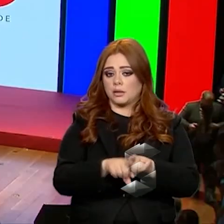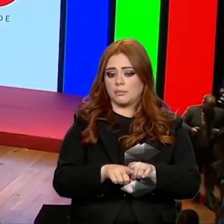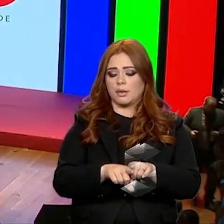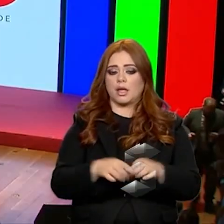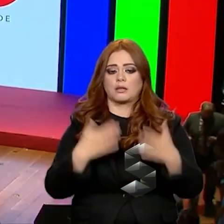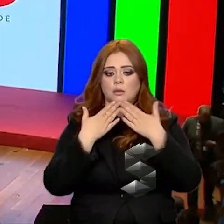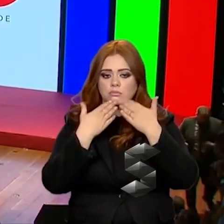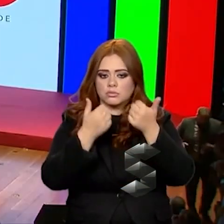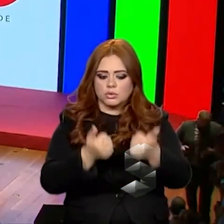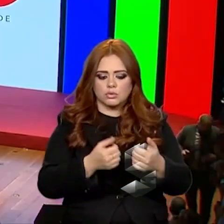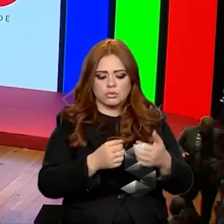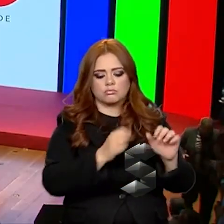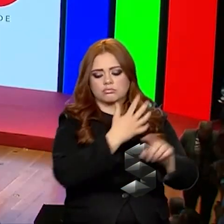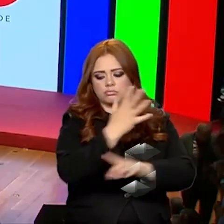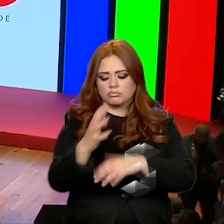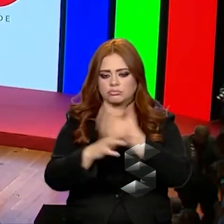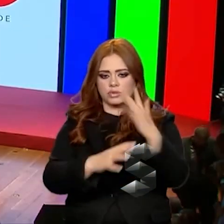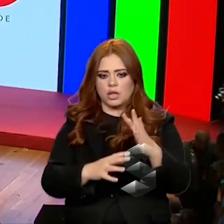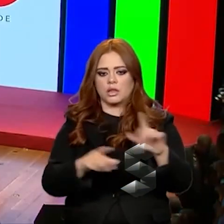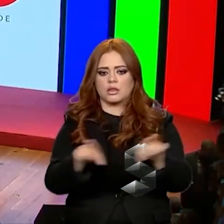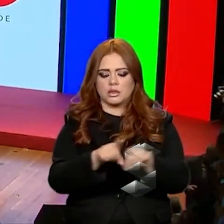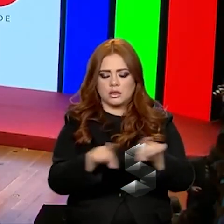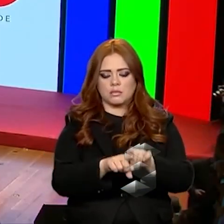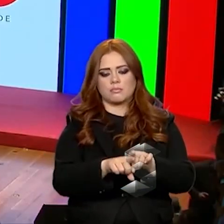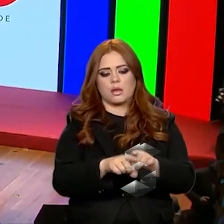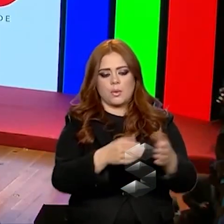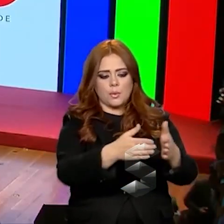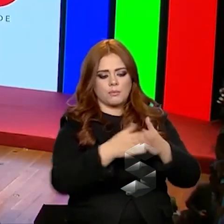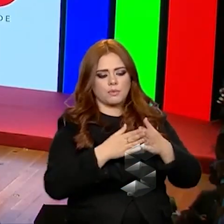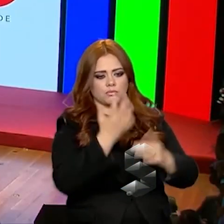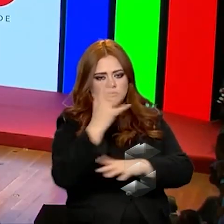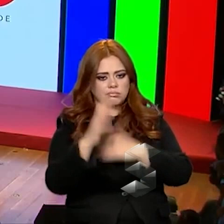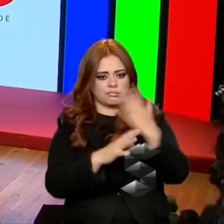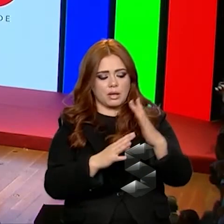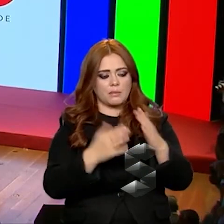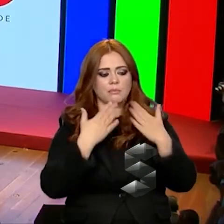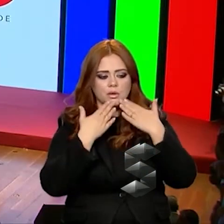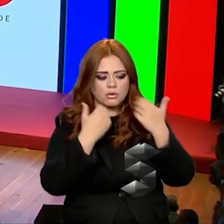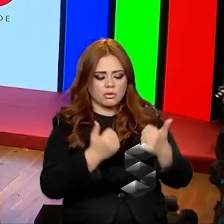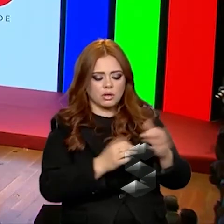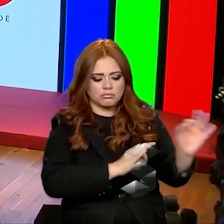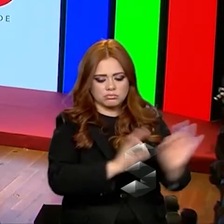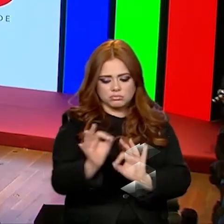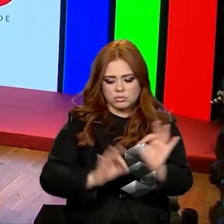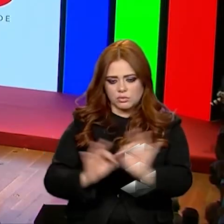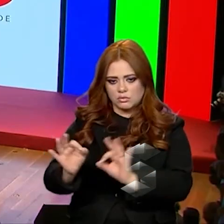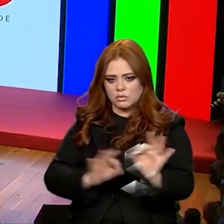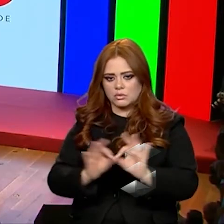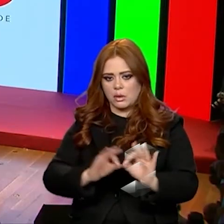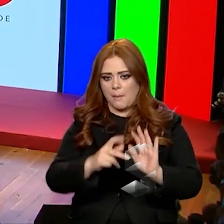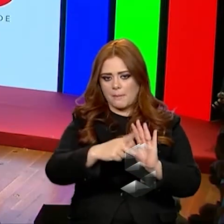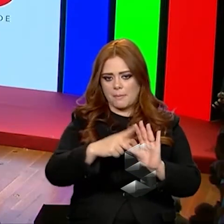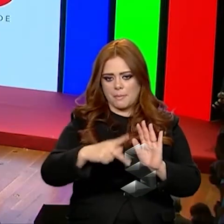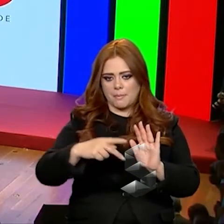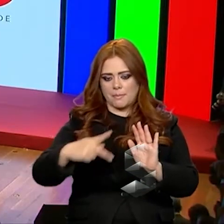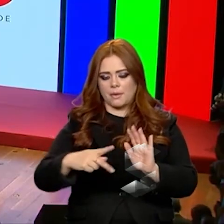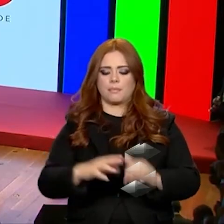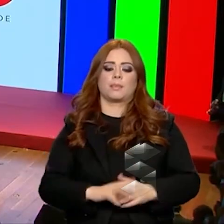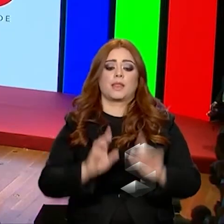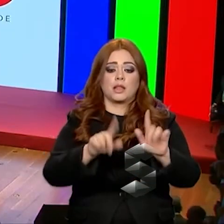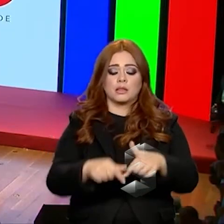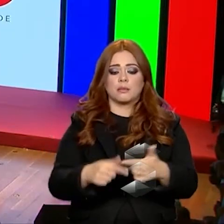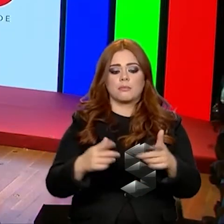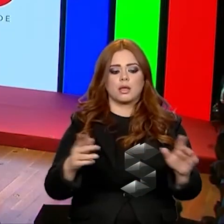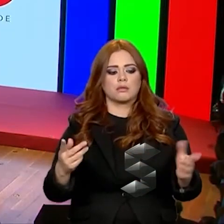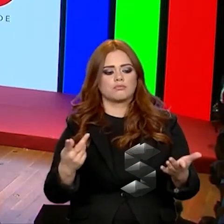do ambiente regulatório e do licenciamento ambiental, aprimoramento dos mecanismos de concessão e de PPPs, melhora dos